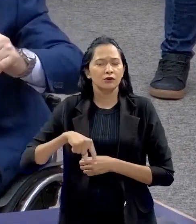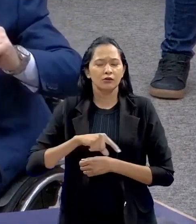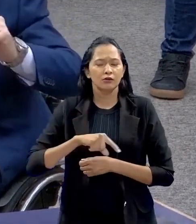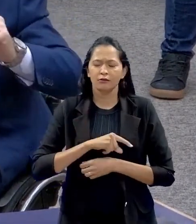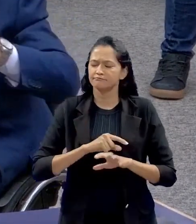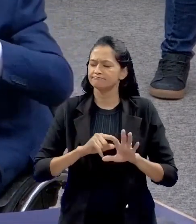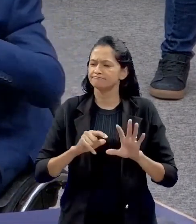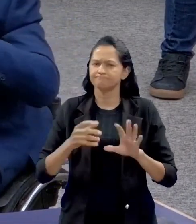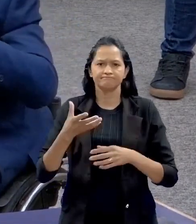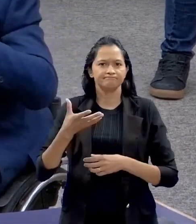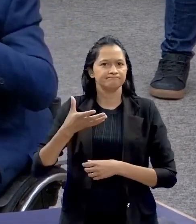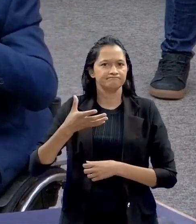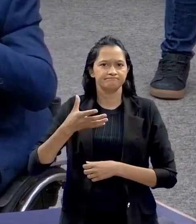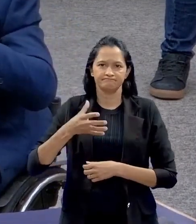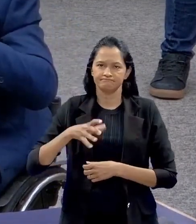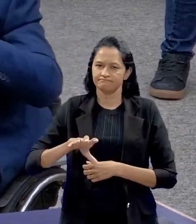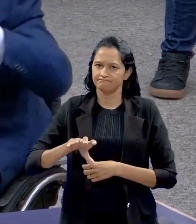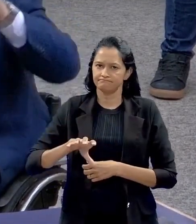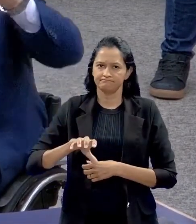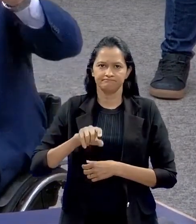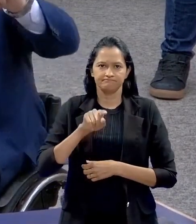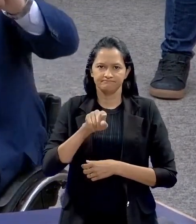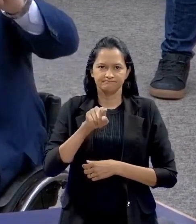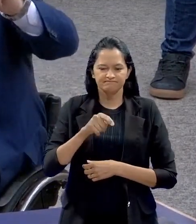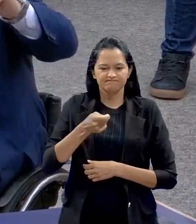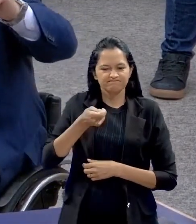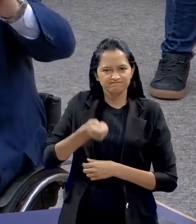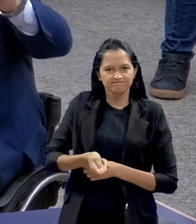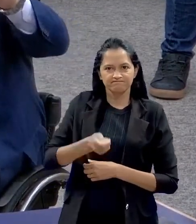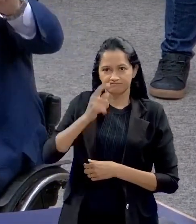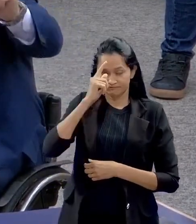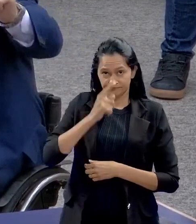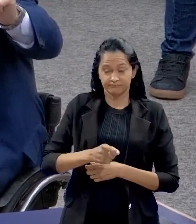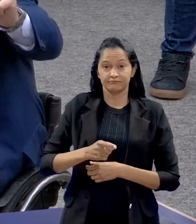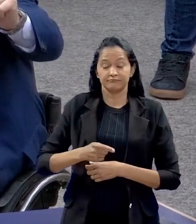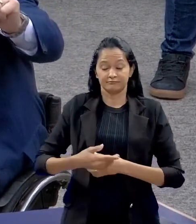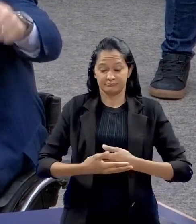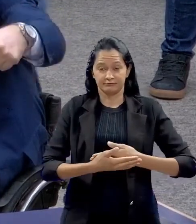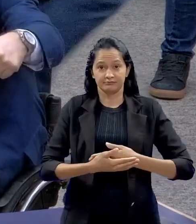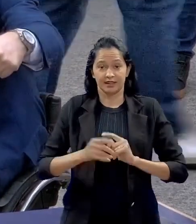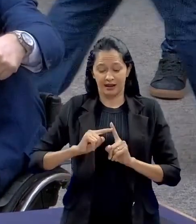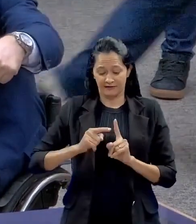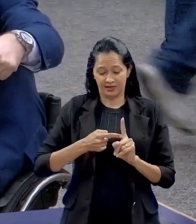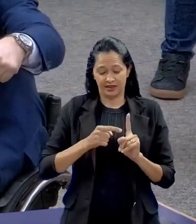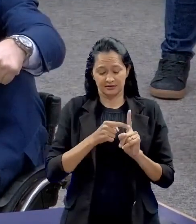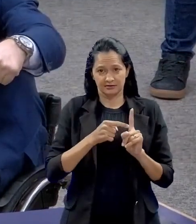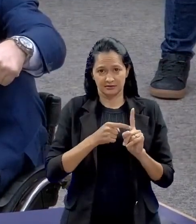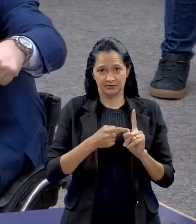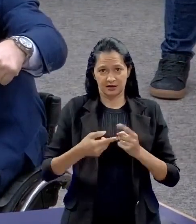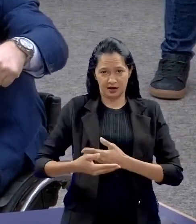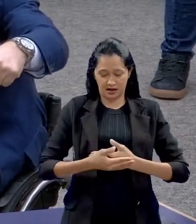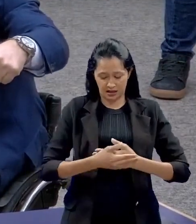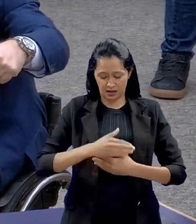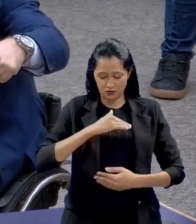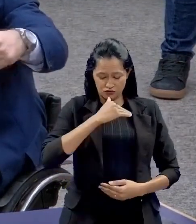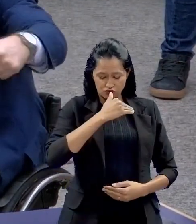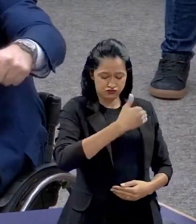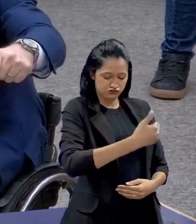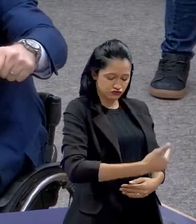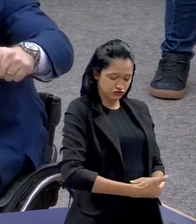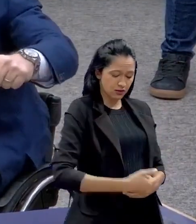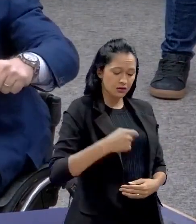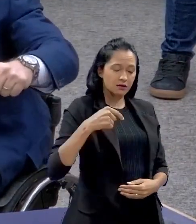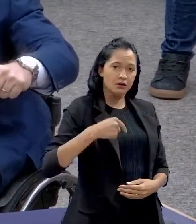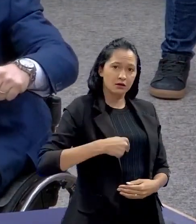aceitarmos esse tipo de imposição. O nascituro, ele tem direito lá no ventre da mãe. Como é que você quer tirar